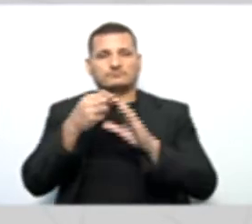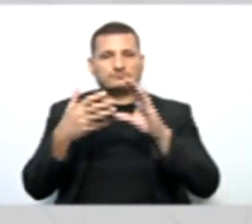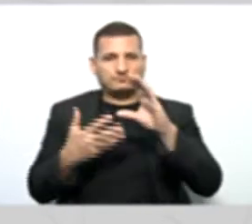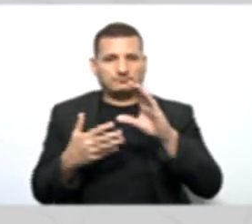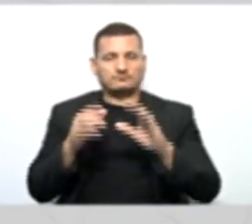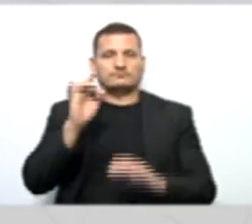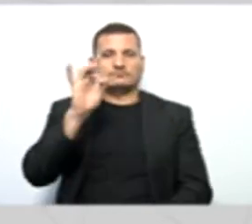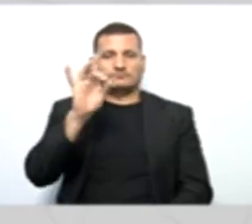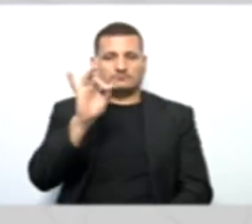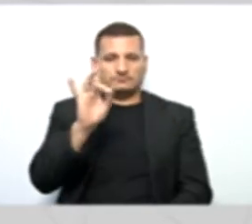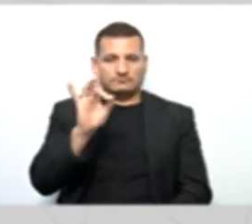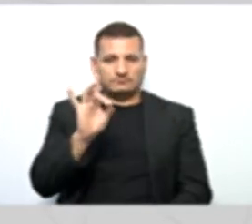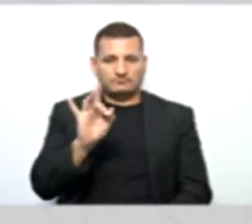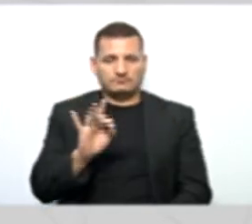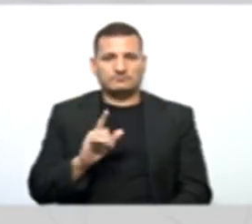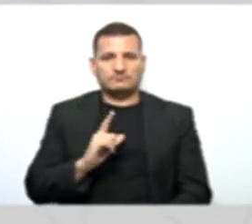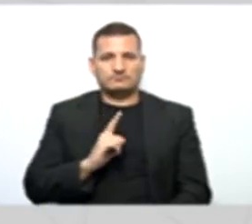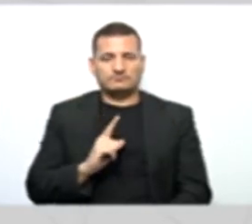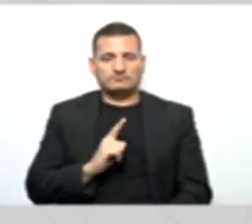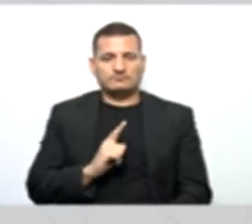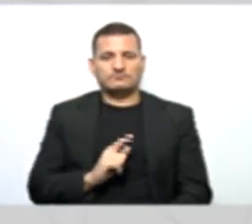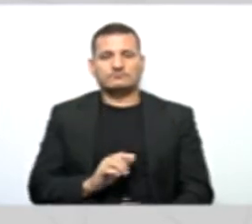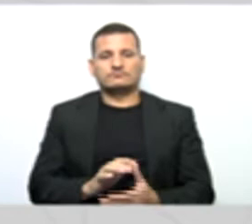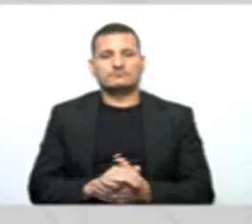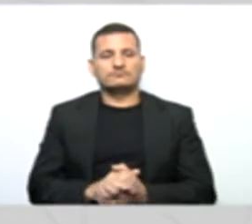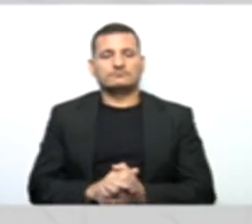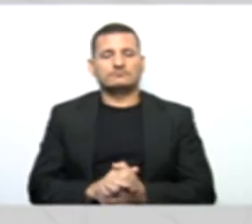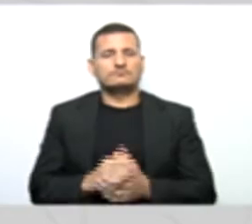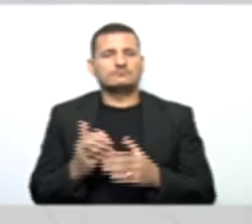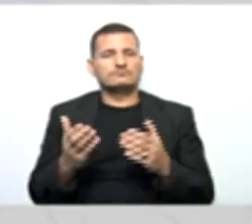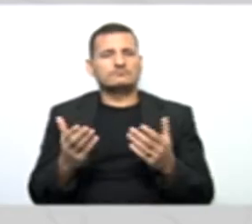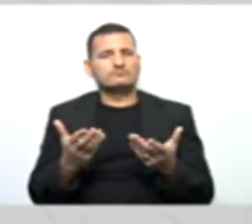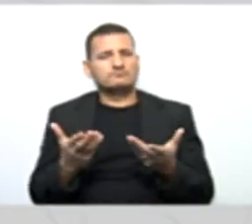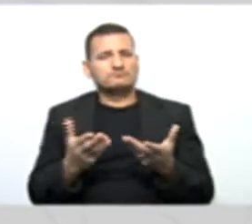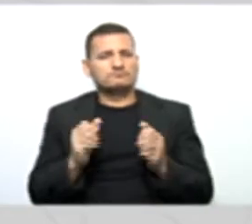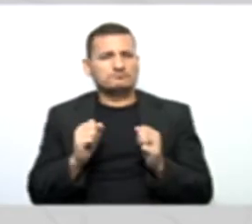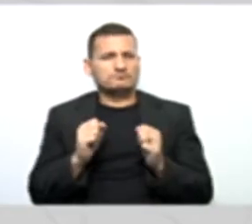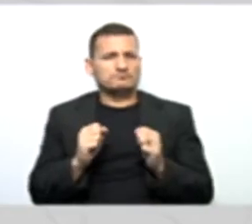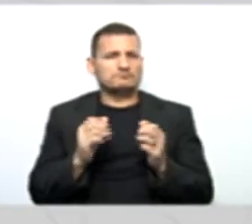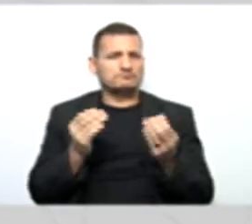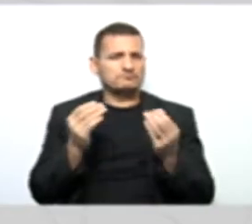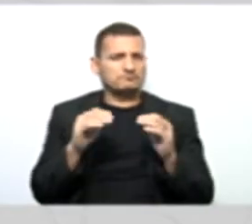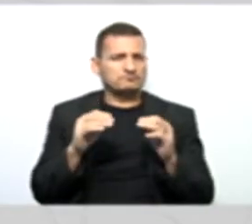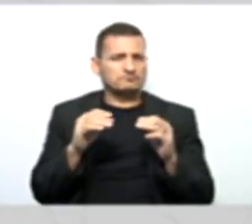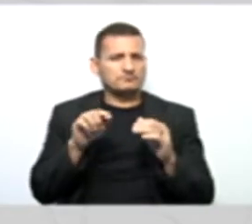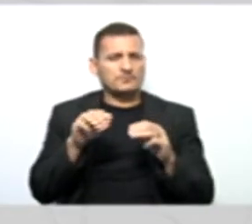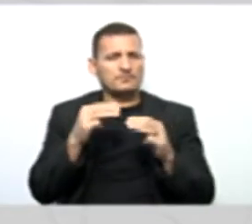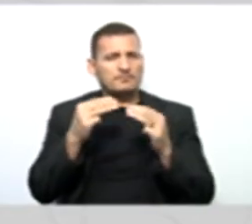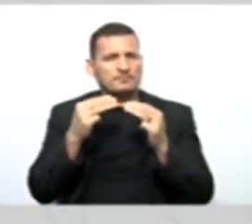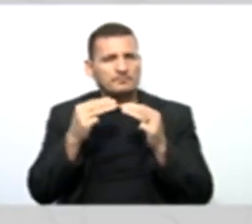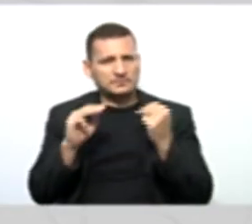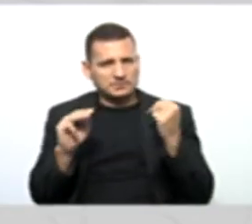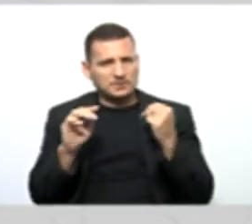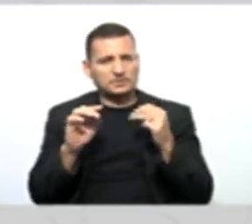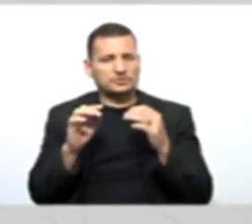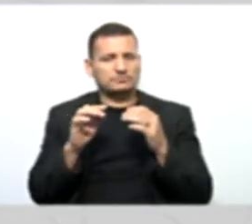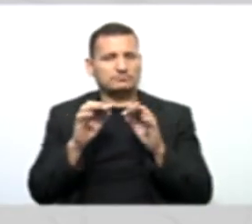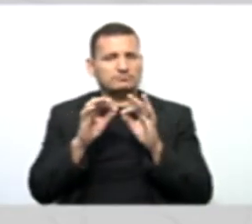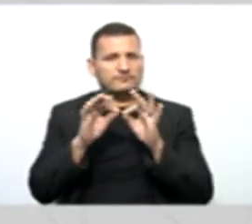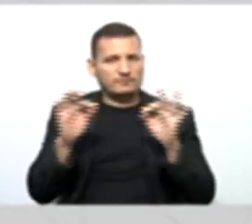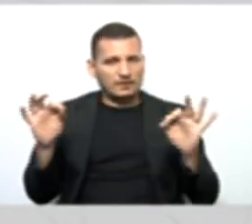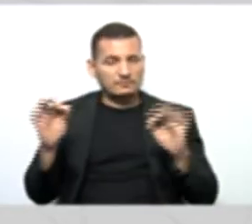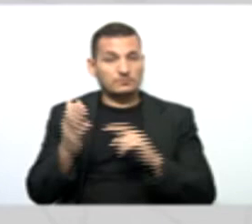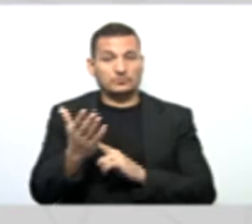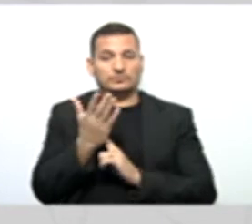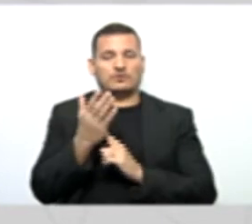recebendo cada um dos parâmetros. Beleza? Professor, posso colocar uma mensagem aqui para dizer que meu objeto smartphone foi